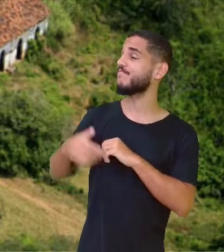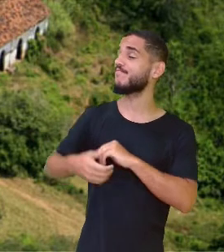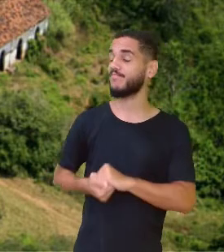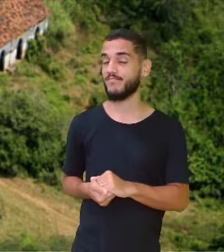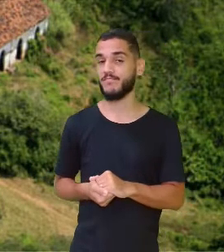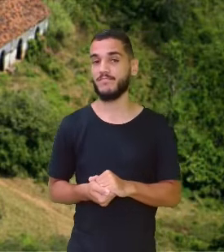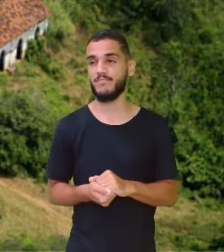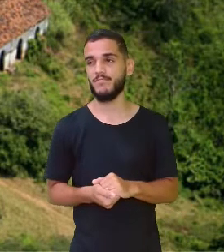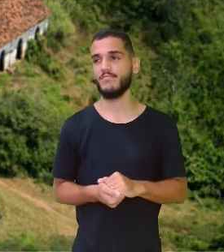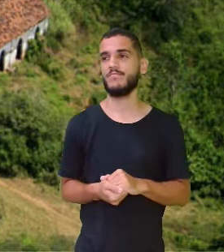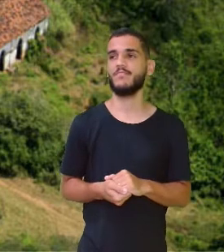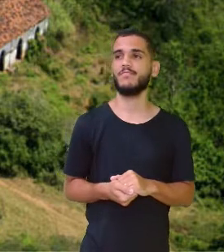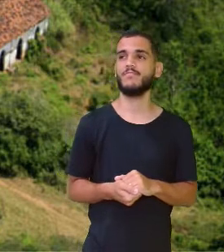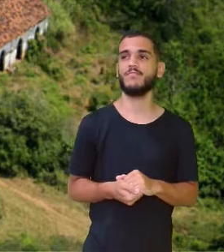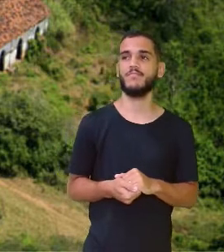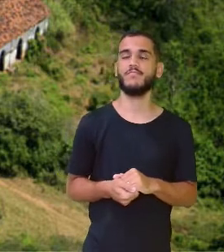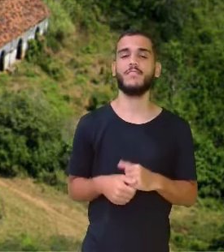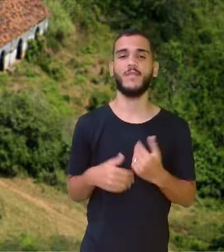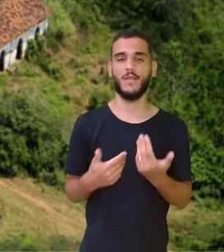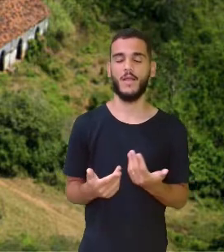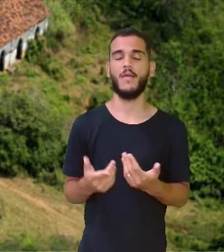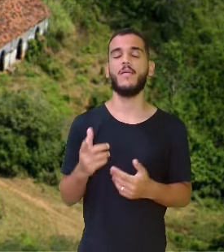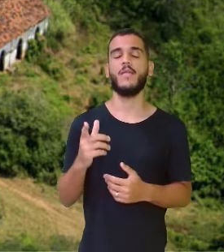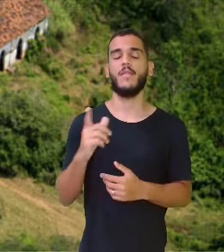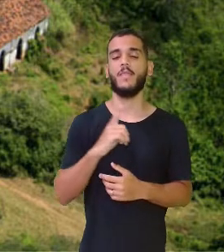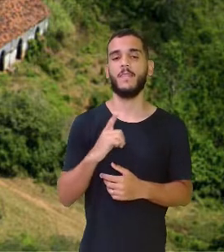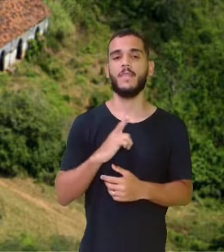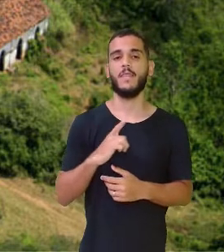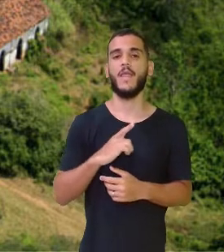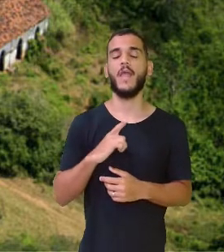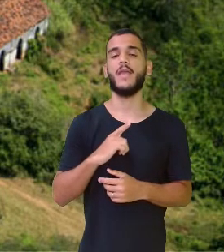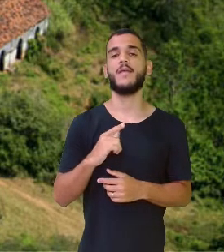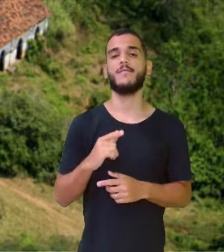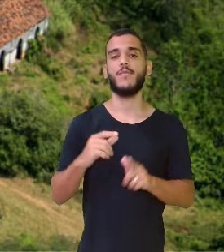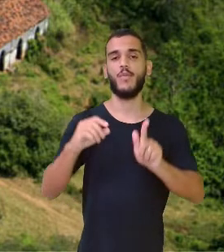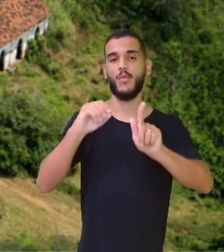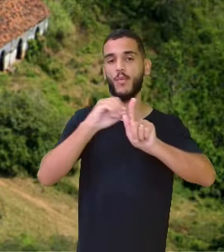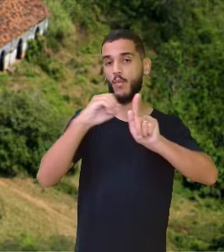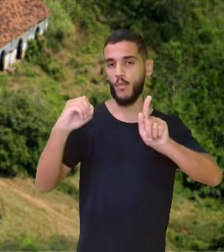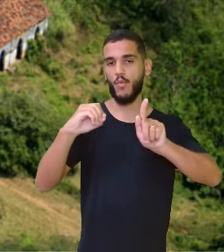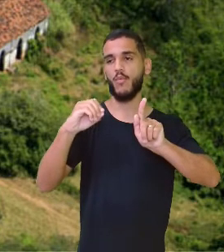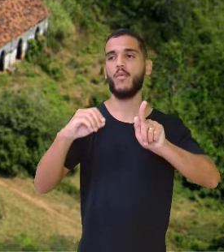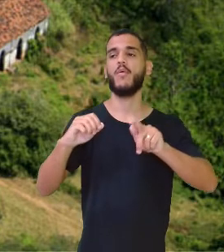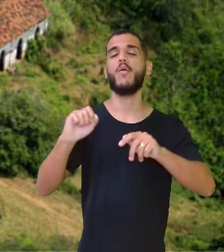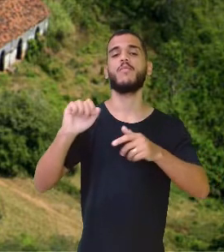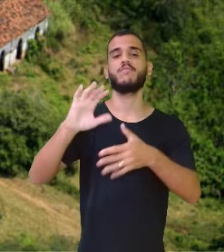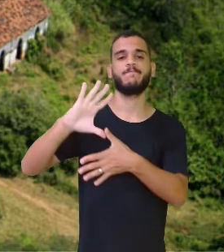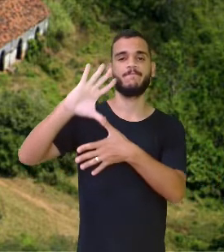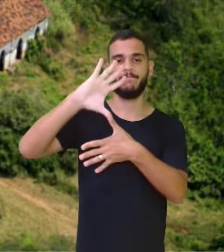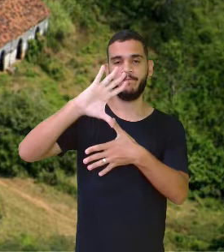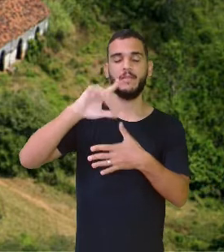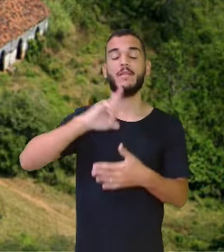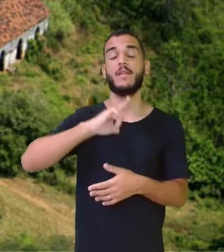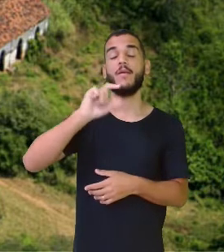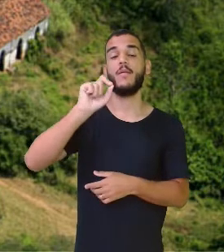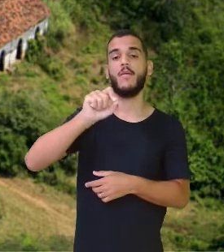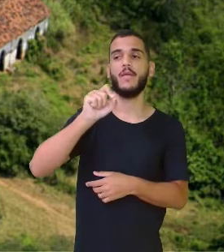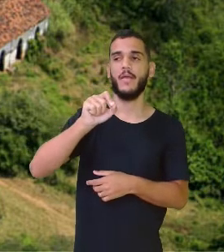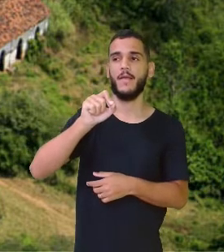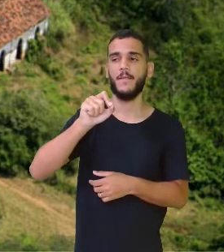imagem extraída aí do Google Maps, né? Na realidade, ela é uma imagem que está